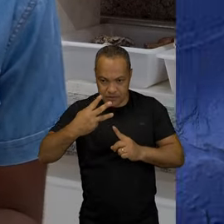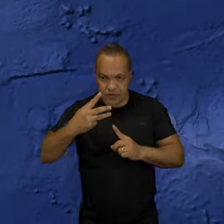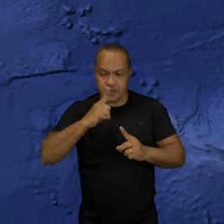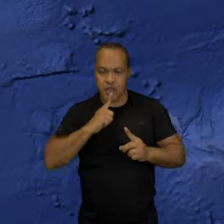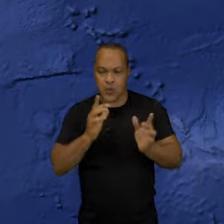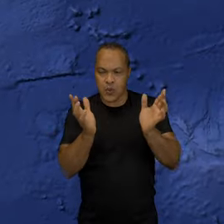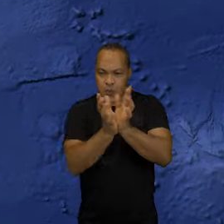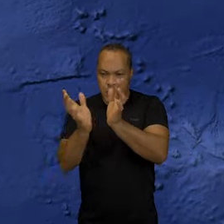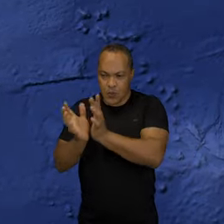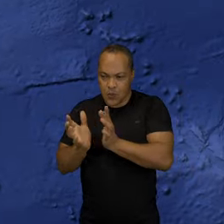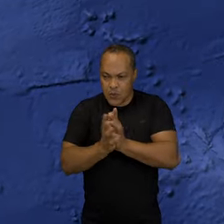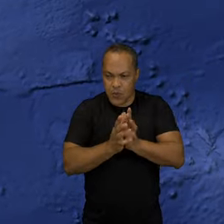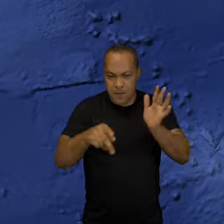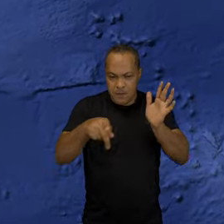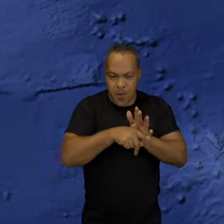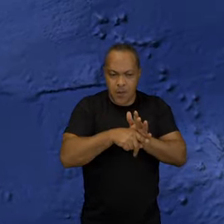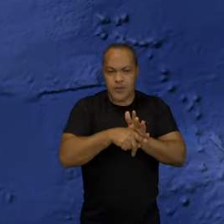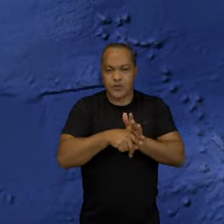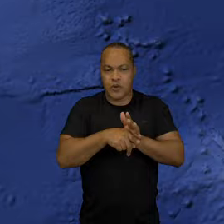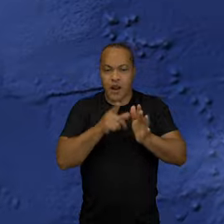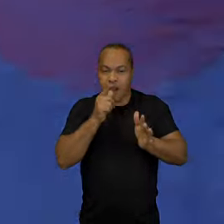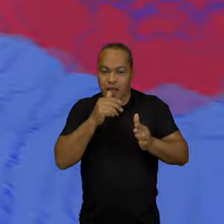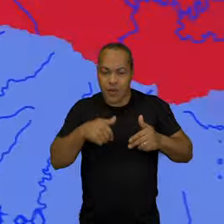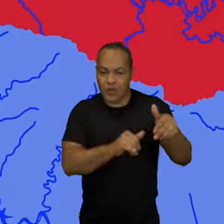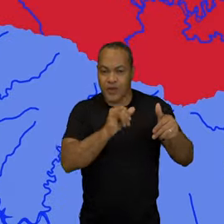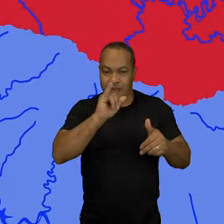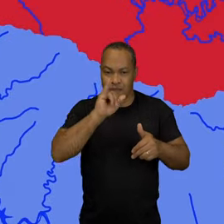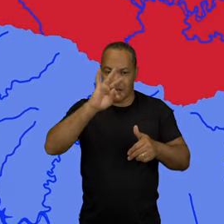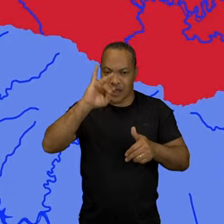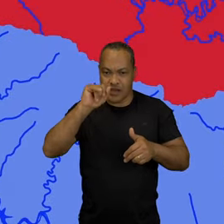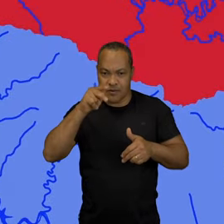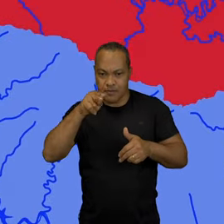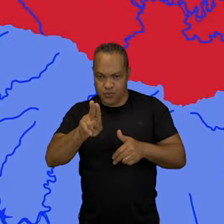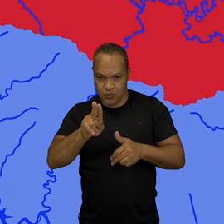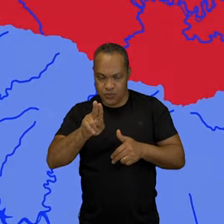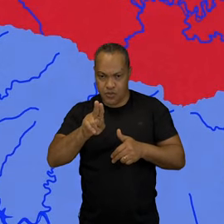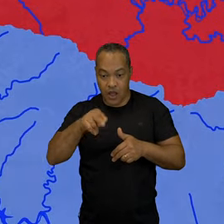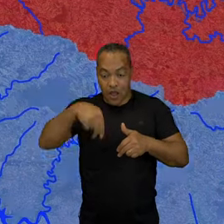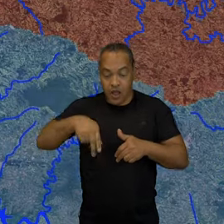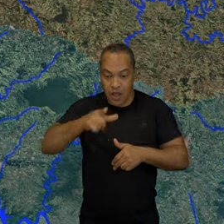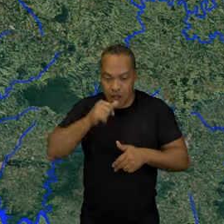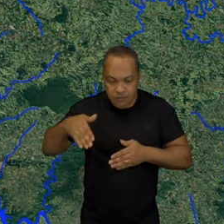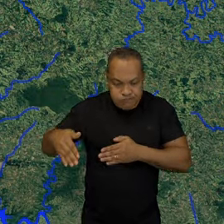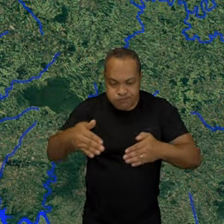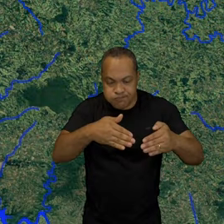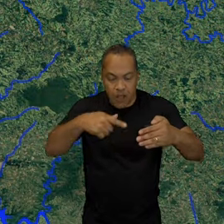de sub-bacias, que drenam diretamente o lago do Itaipu. O reservatório de Itaipu